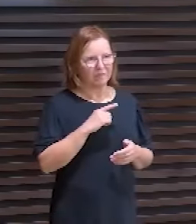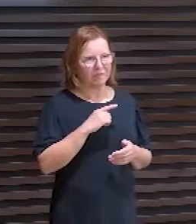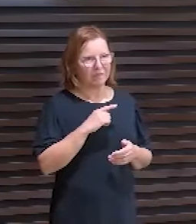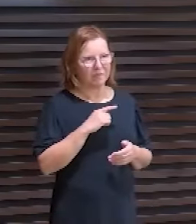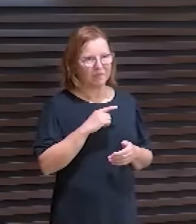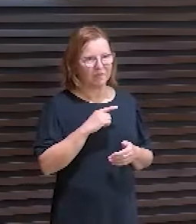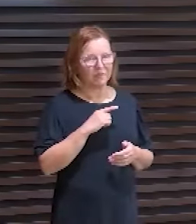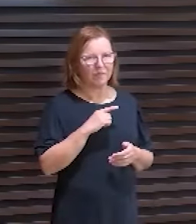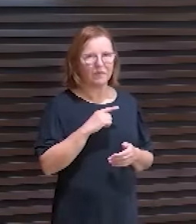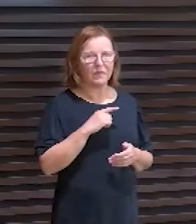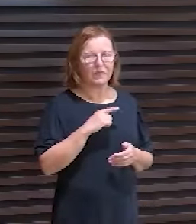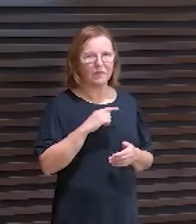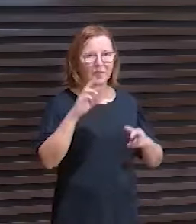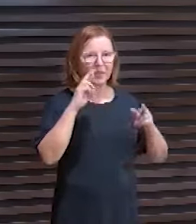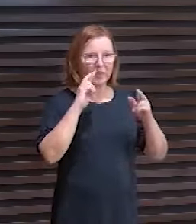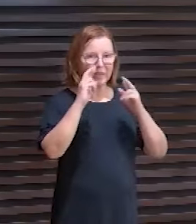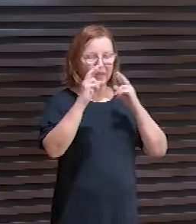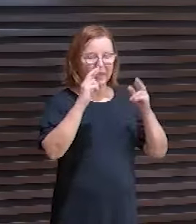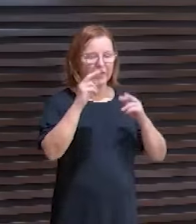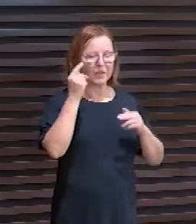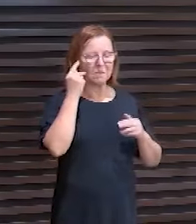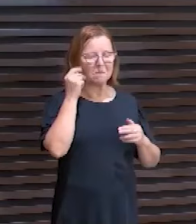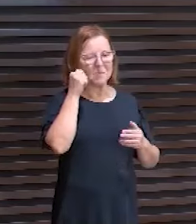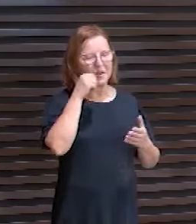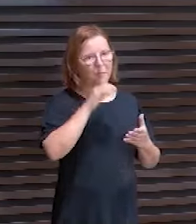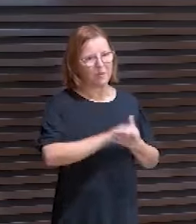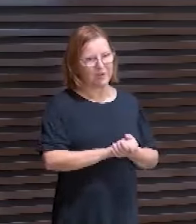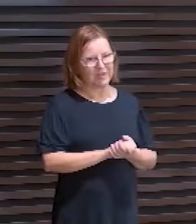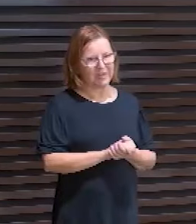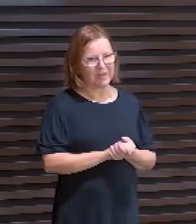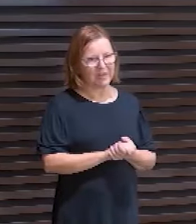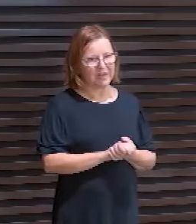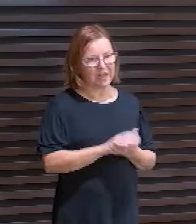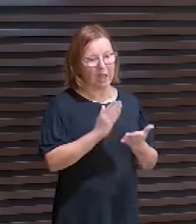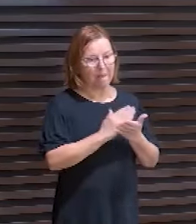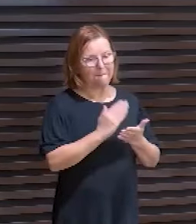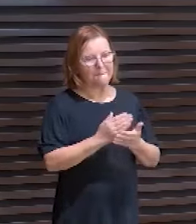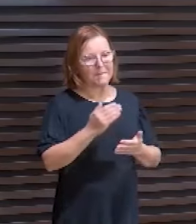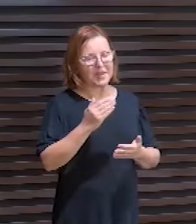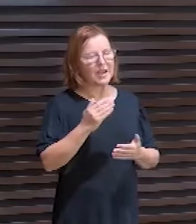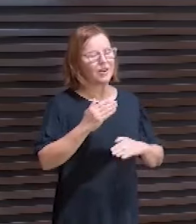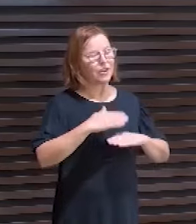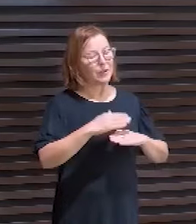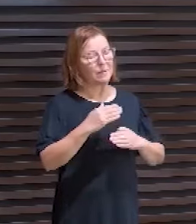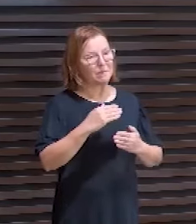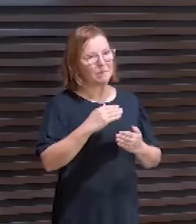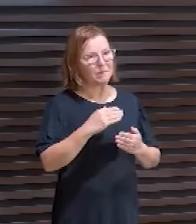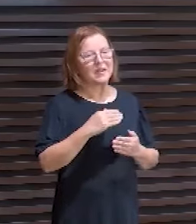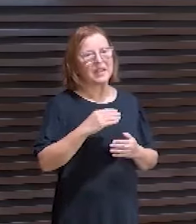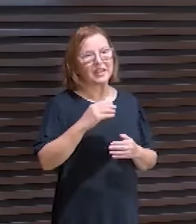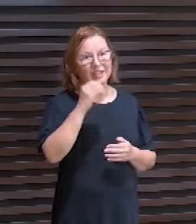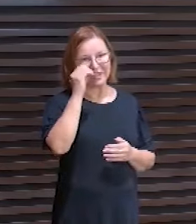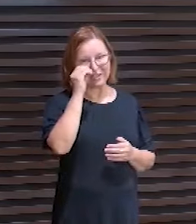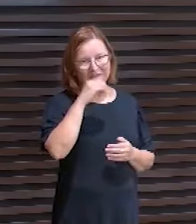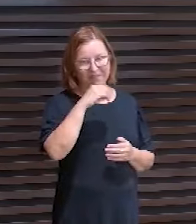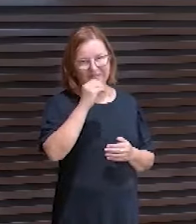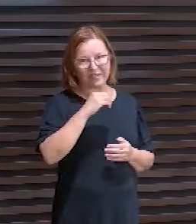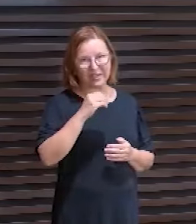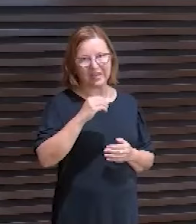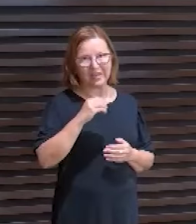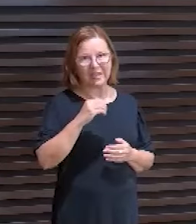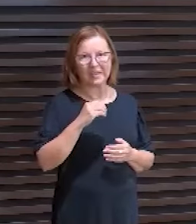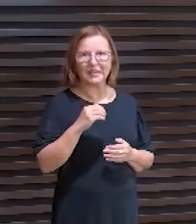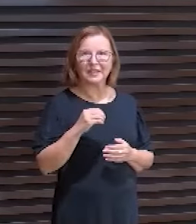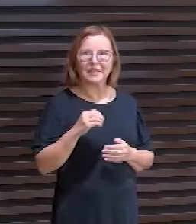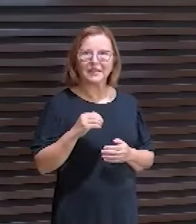frágil trate-a com dignidade porque sois juntamente herdeiros da mesma graça de